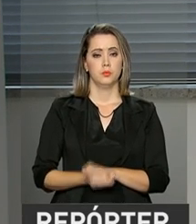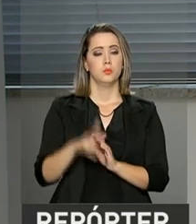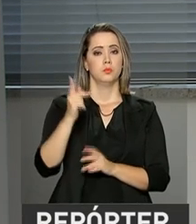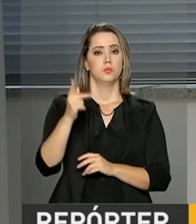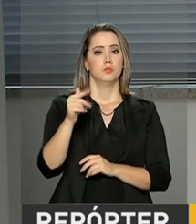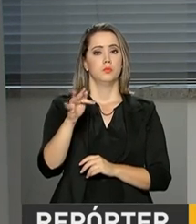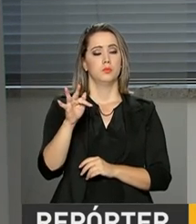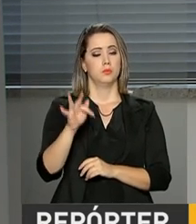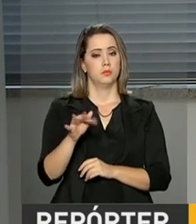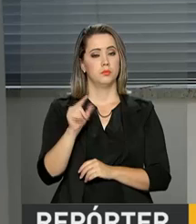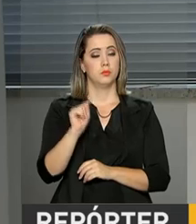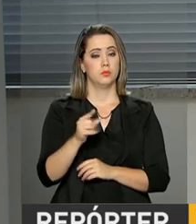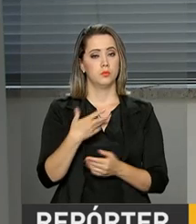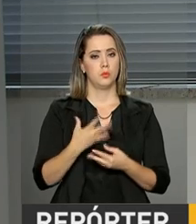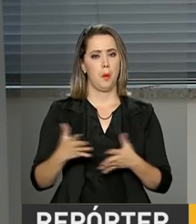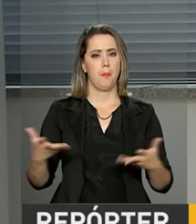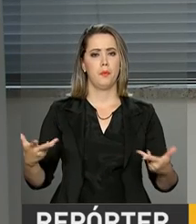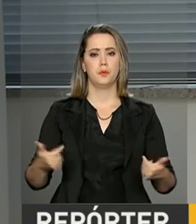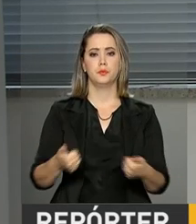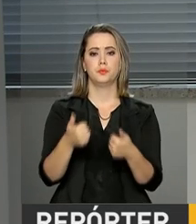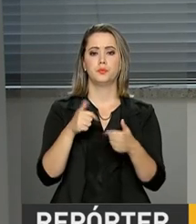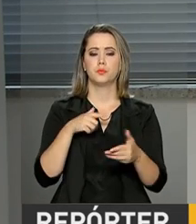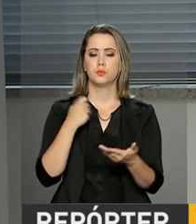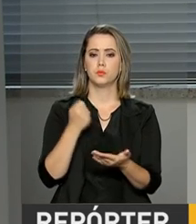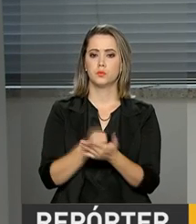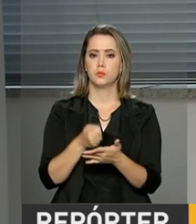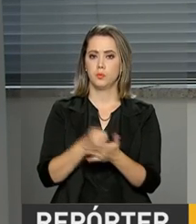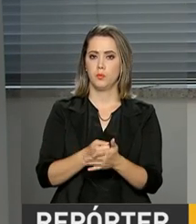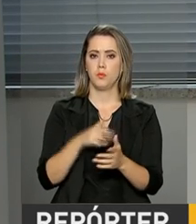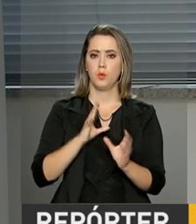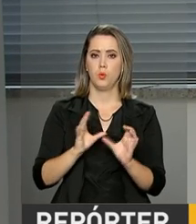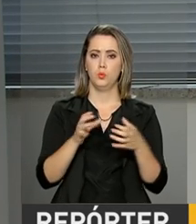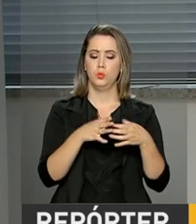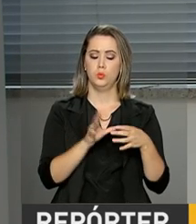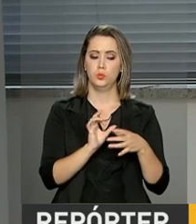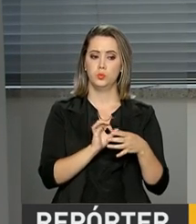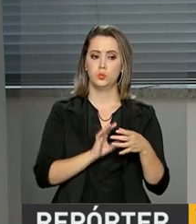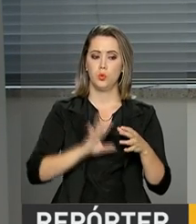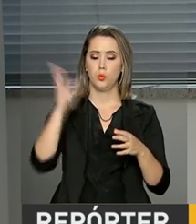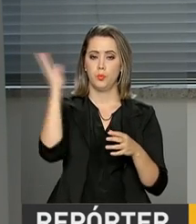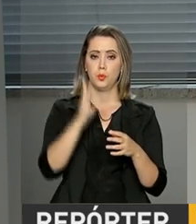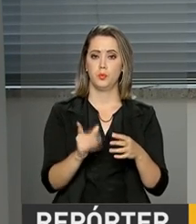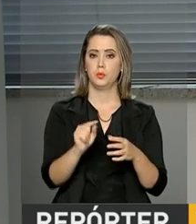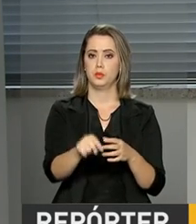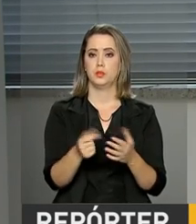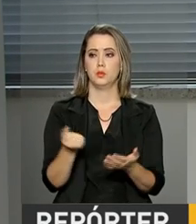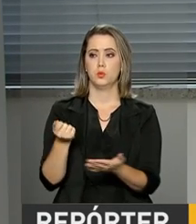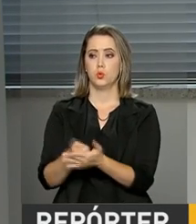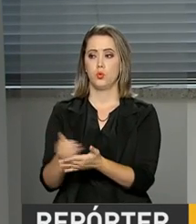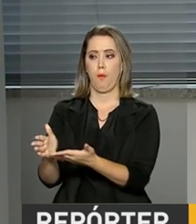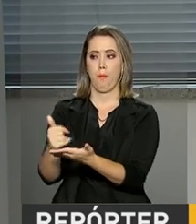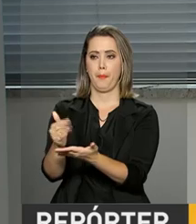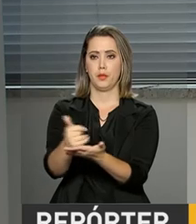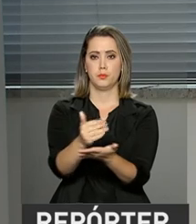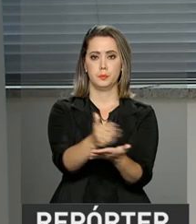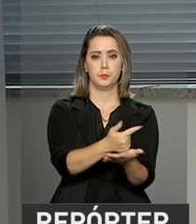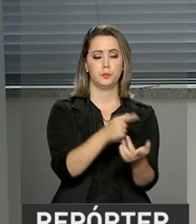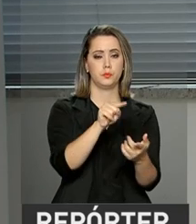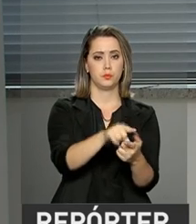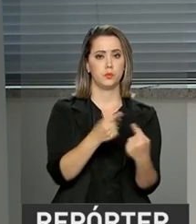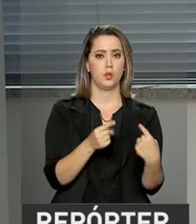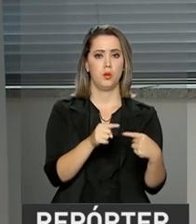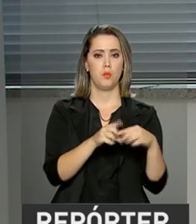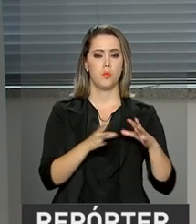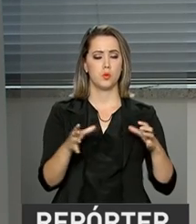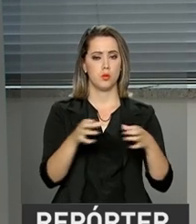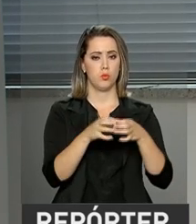buscando Dar maior eficiência para sua cobrança ela instituiu uma equipe Nacional de cobrança que ela busca trabalhar de forma